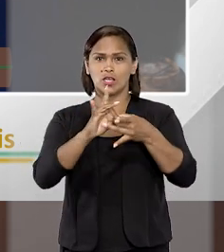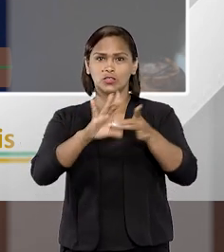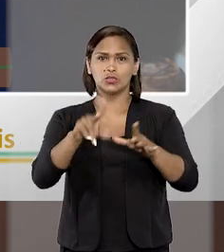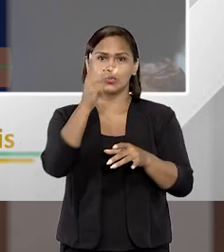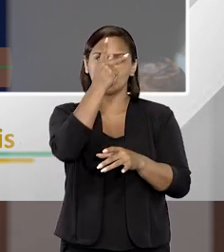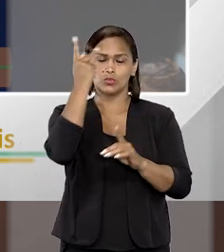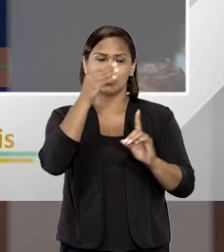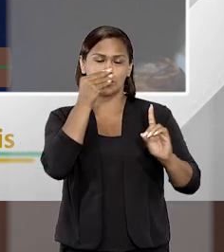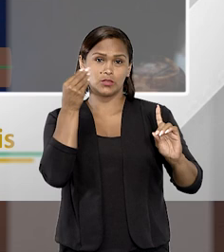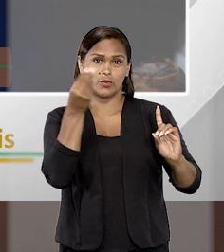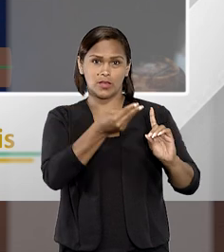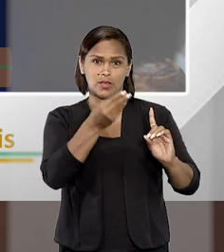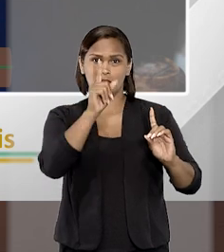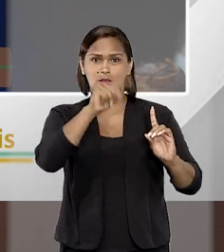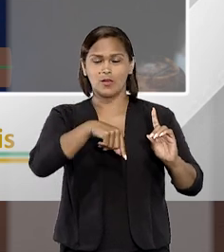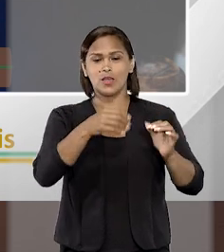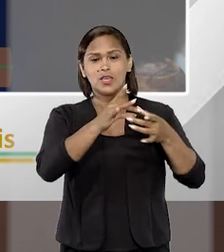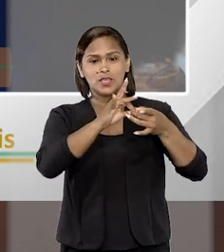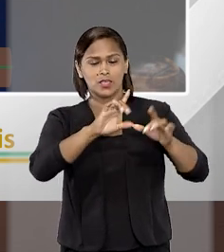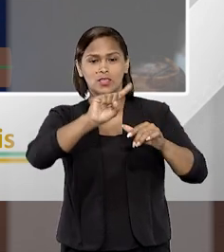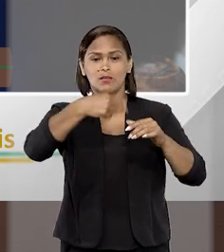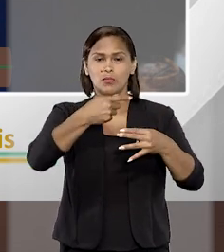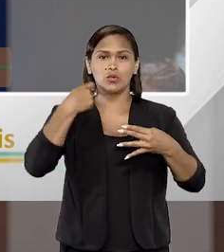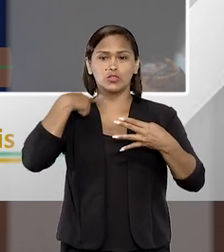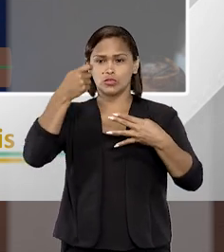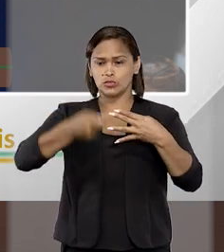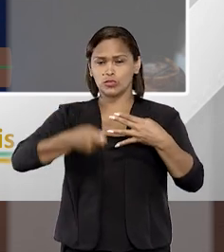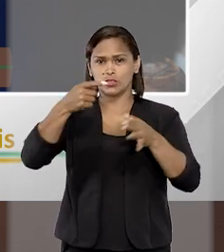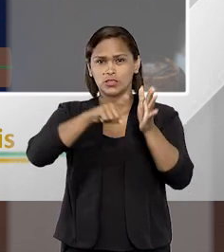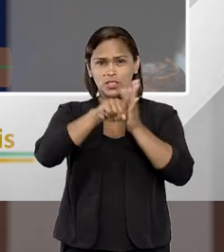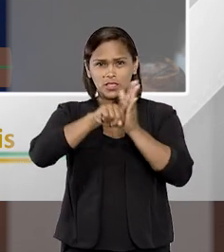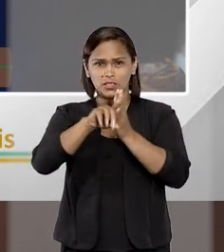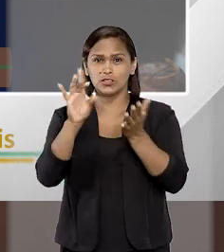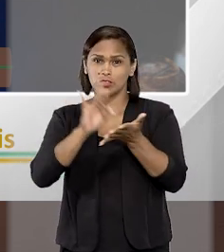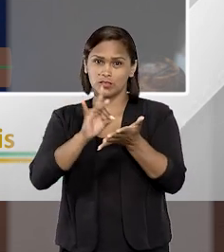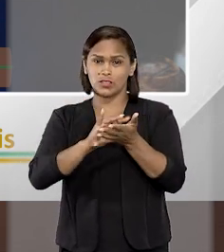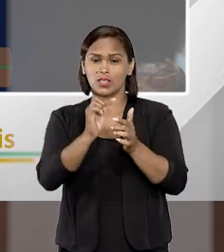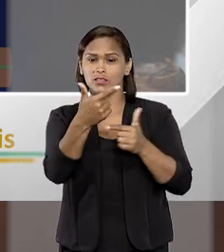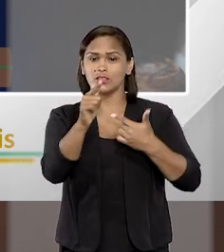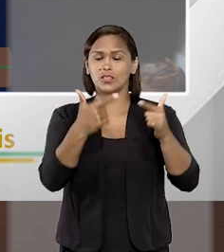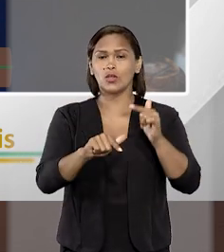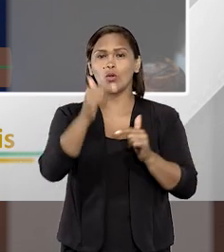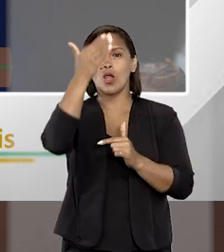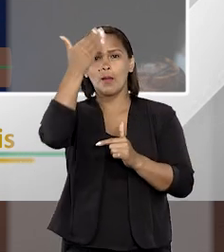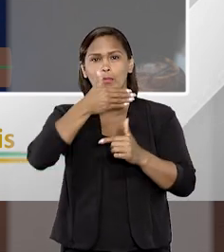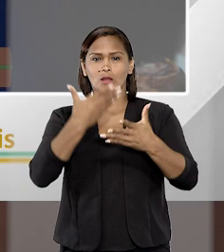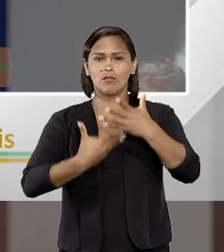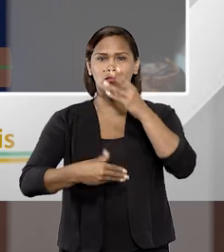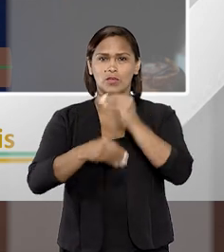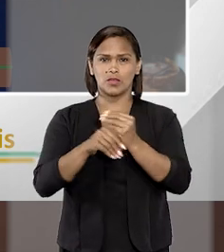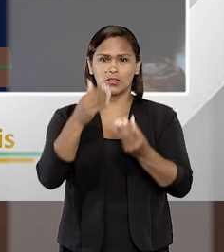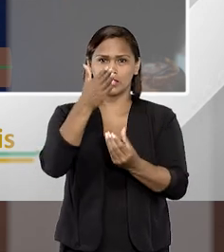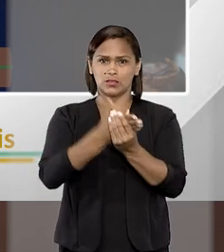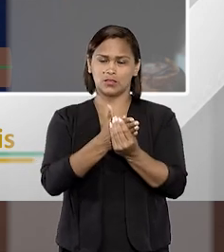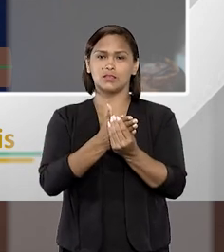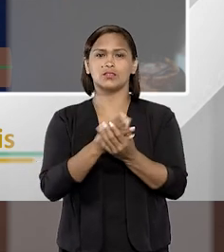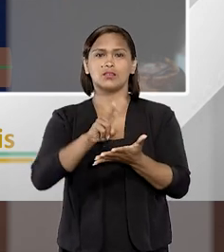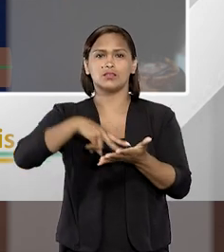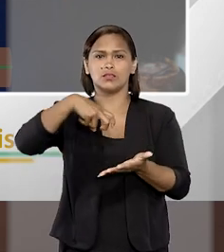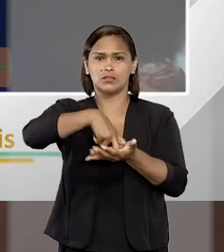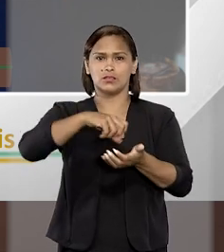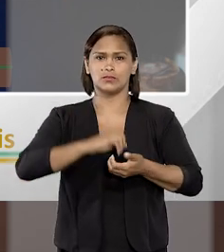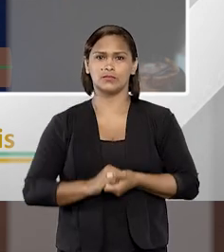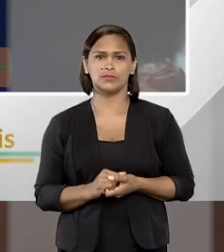soltura do Réu e deixam depois que o juiz análise realmente tem outra prova não para eventual